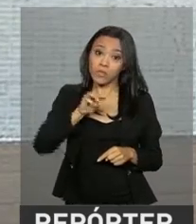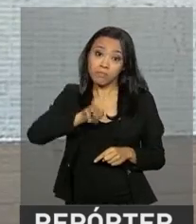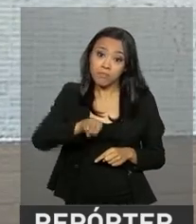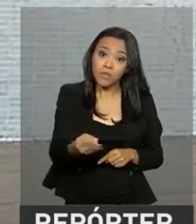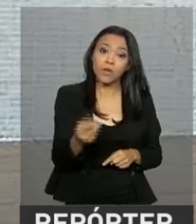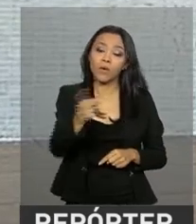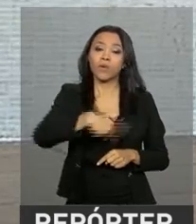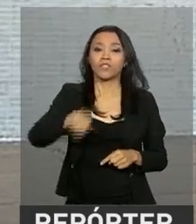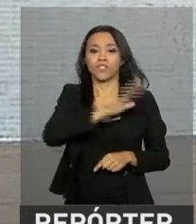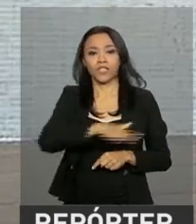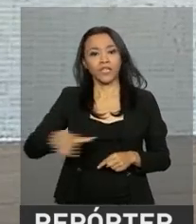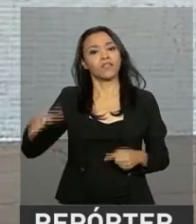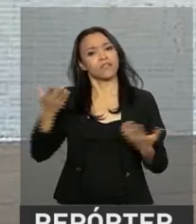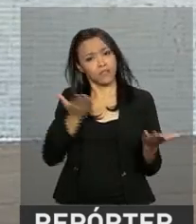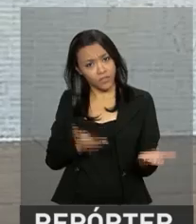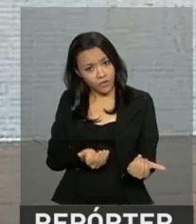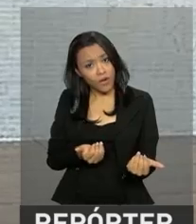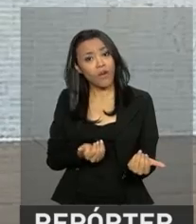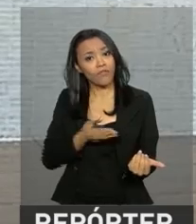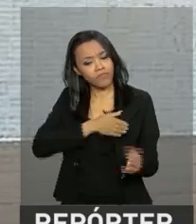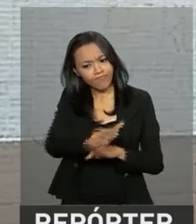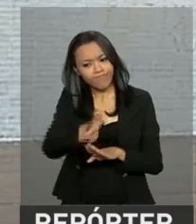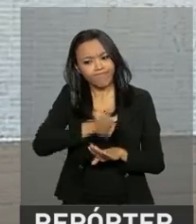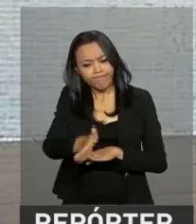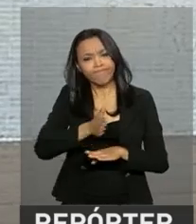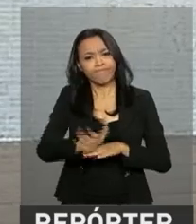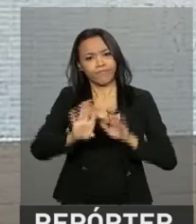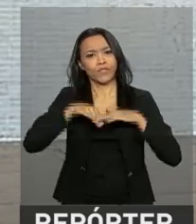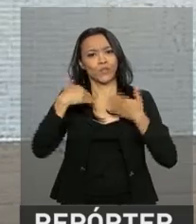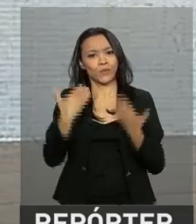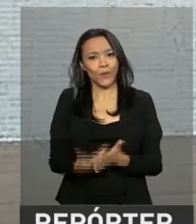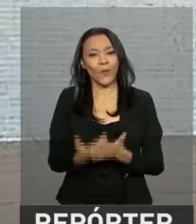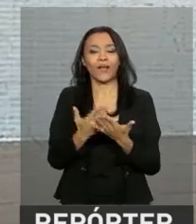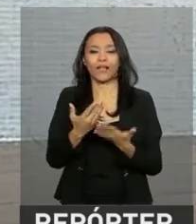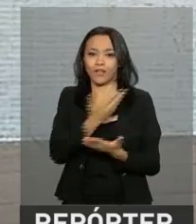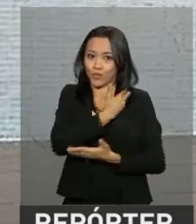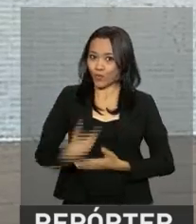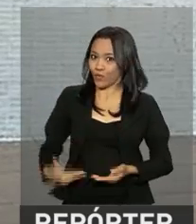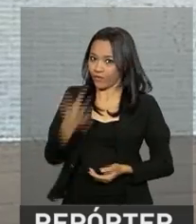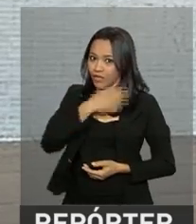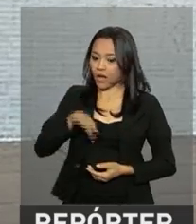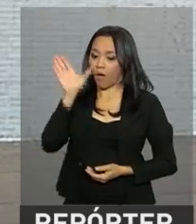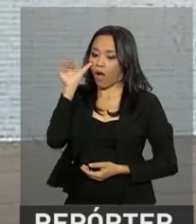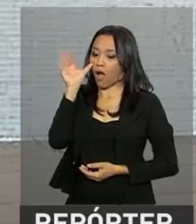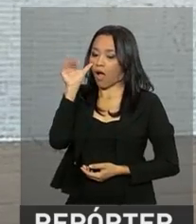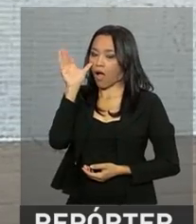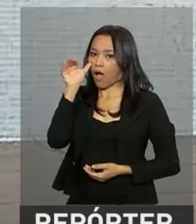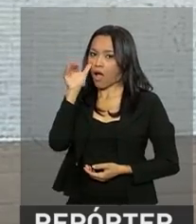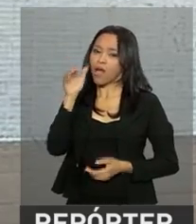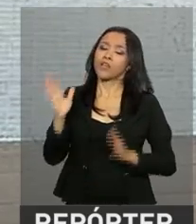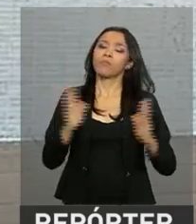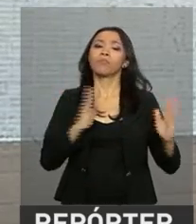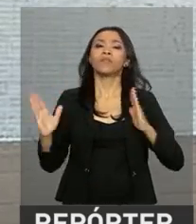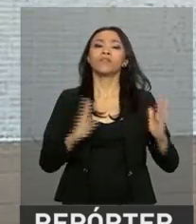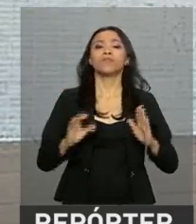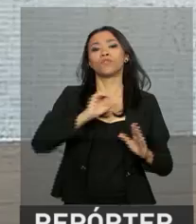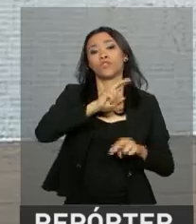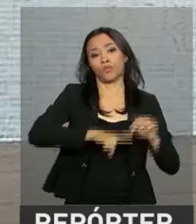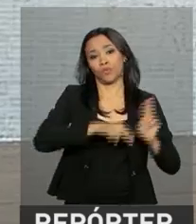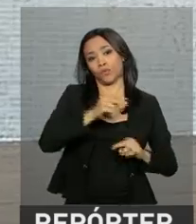crianças e jovens tiveram a frequência escolar acompanhada pelo Governo Federal de Junho a julho deste ano